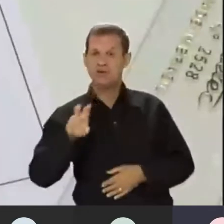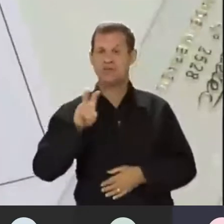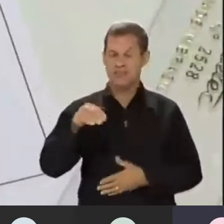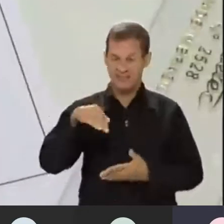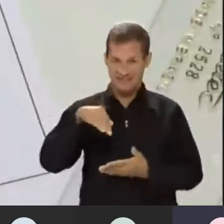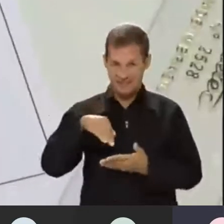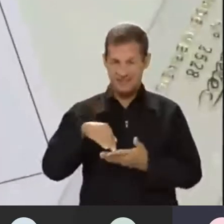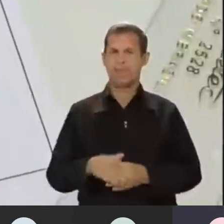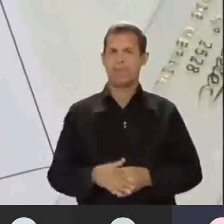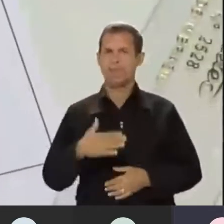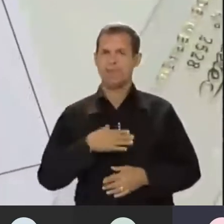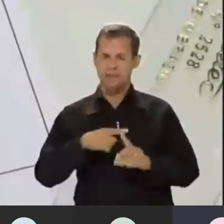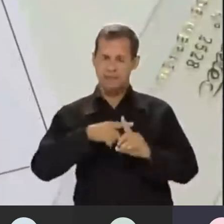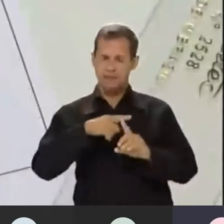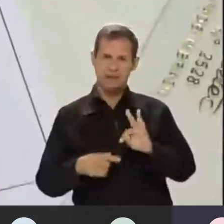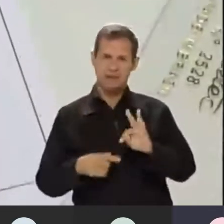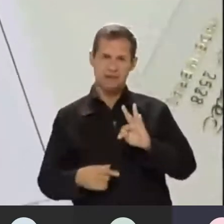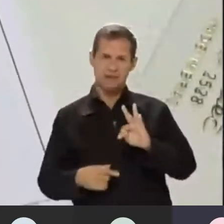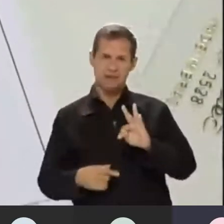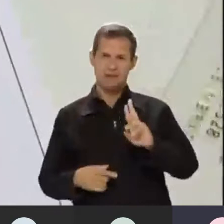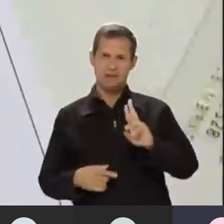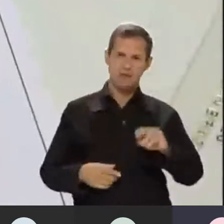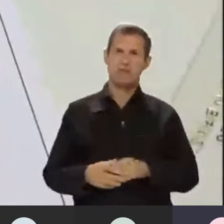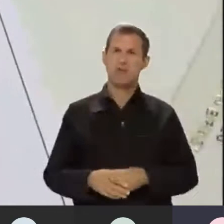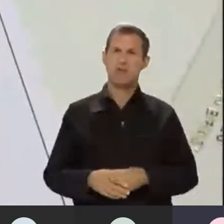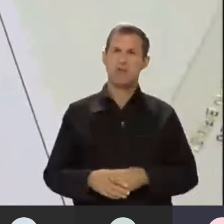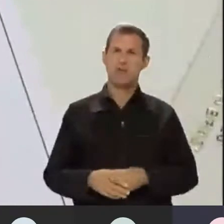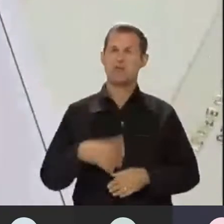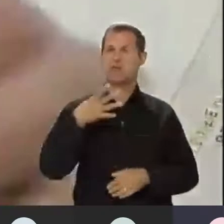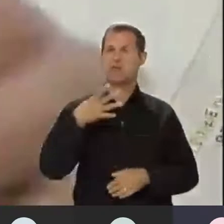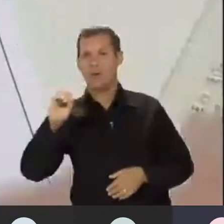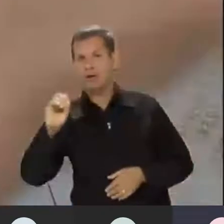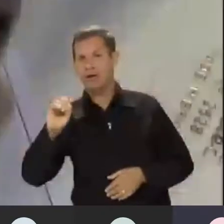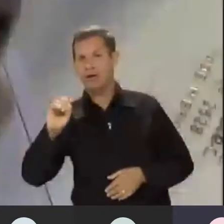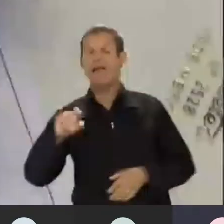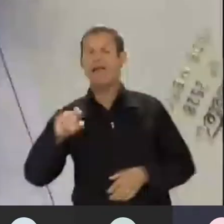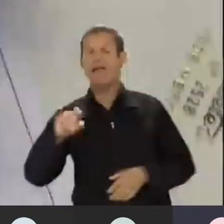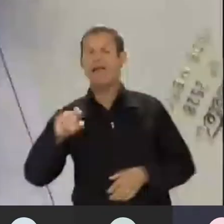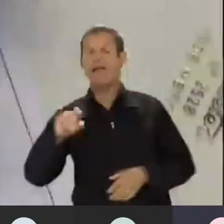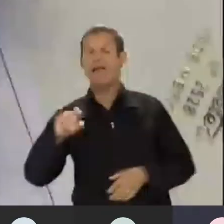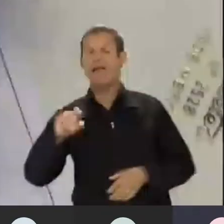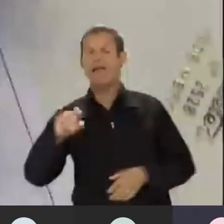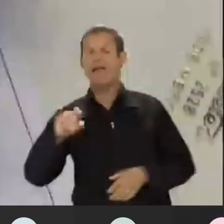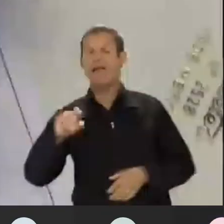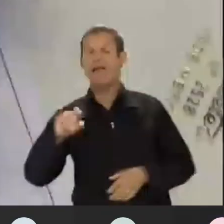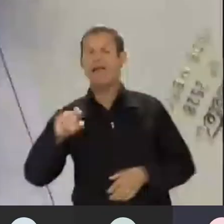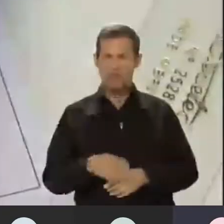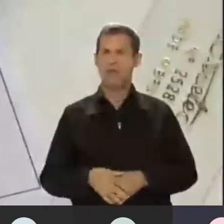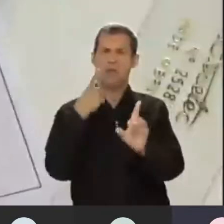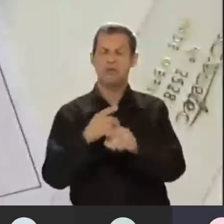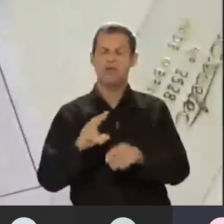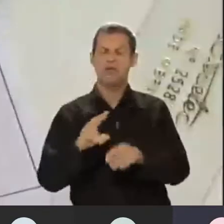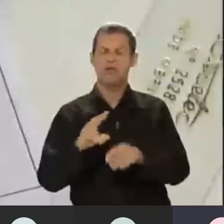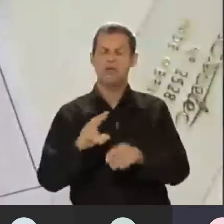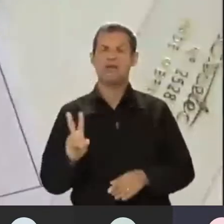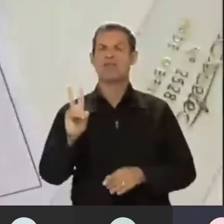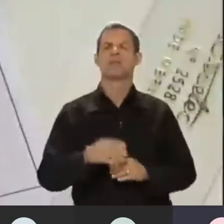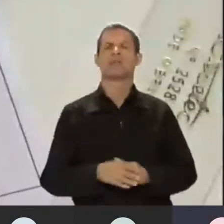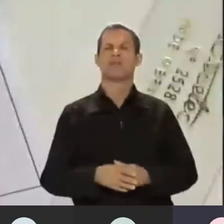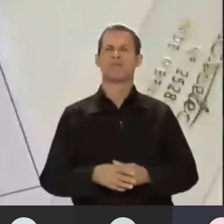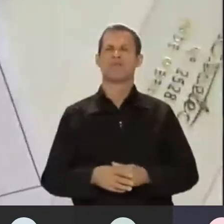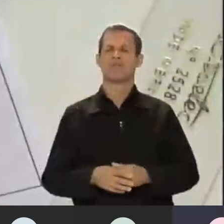45,5 e a minha temperatura de bulbo úmido, que é os 40. Consequentemente, eu vou observar aqui que eu achei